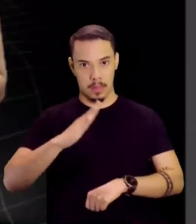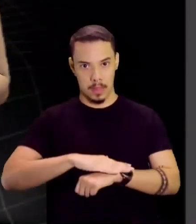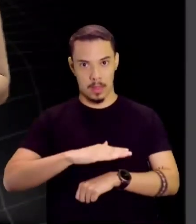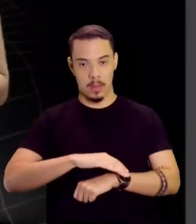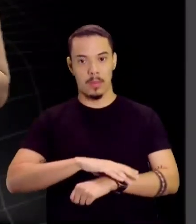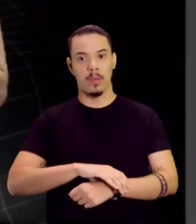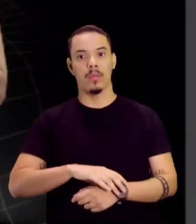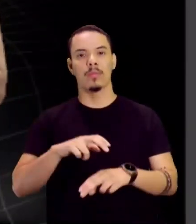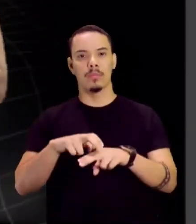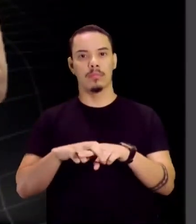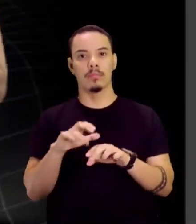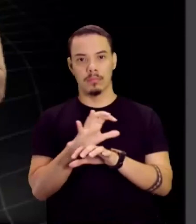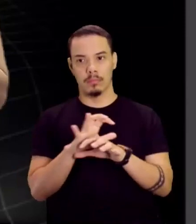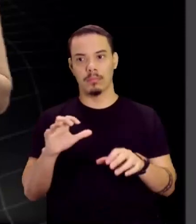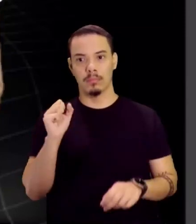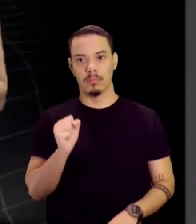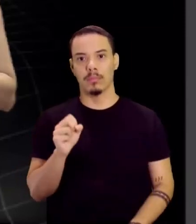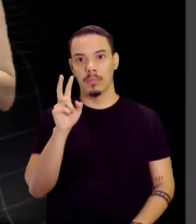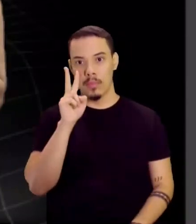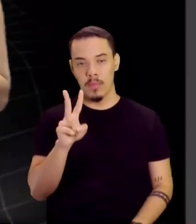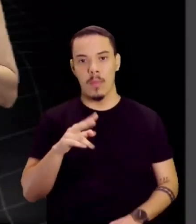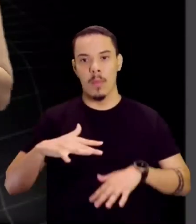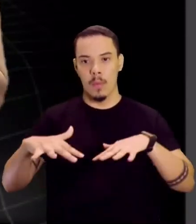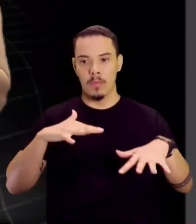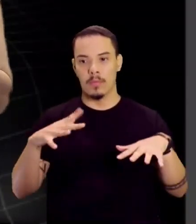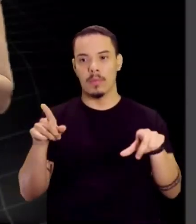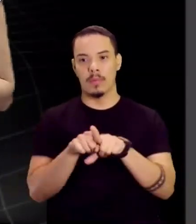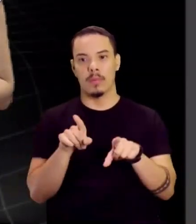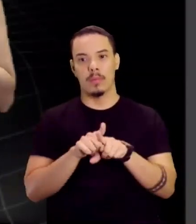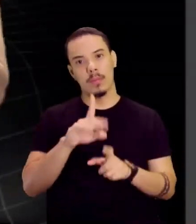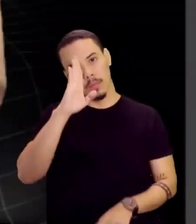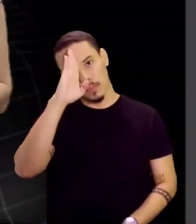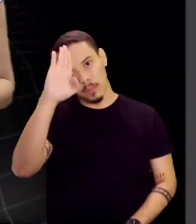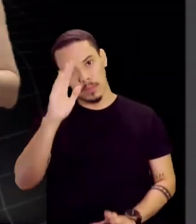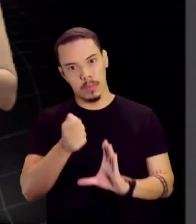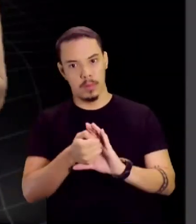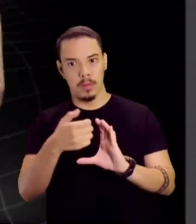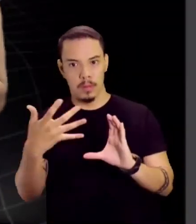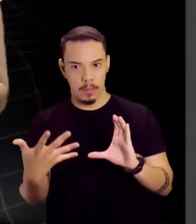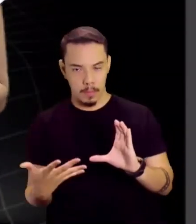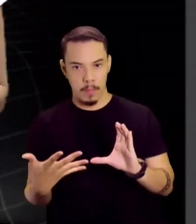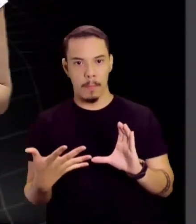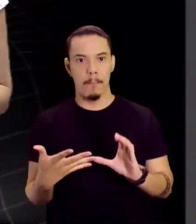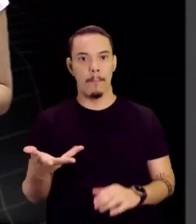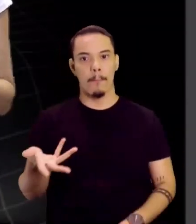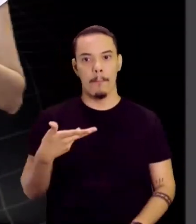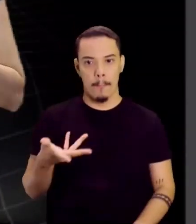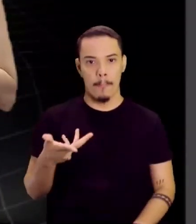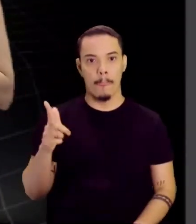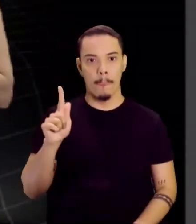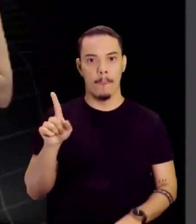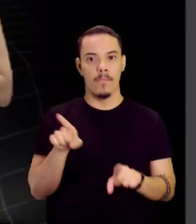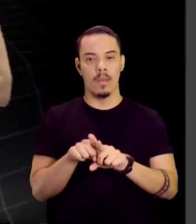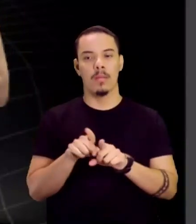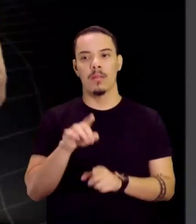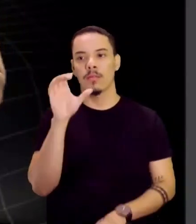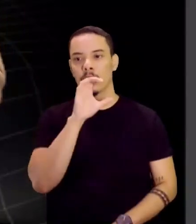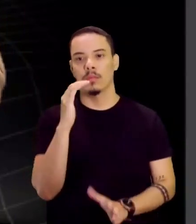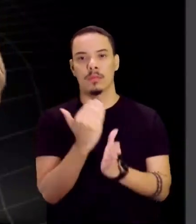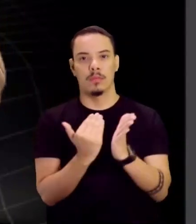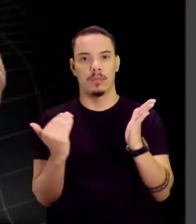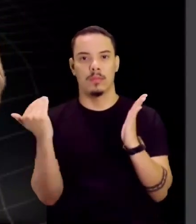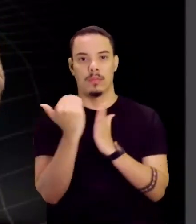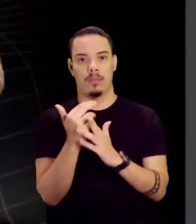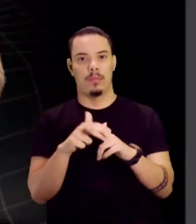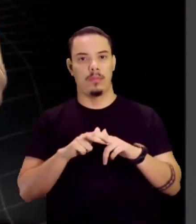nesse tipo de questão, a gente tem que observar o movimento e as principais características. Queda livre, aceleração de G, a velocidade aumenta. Então,